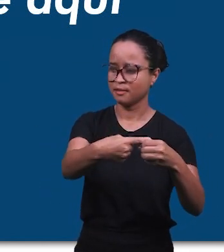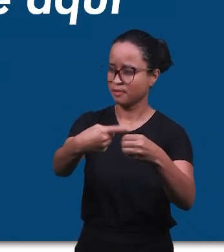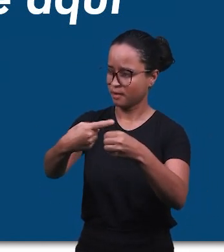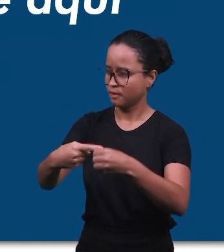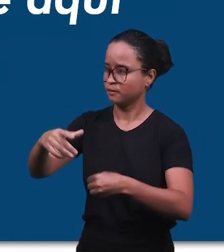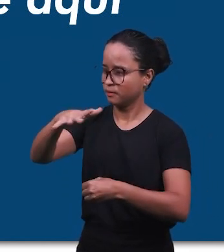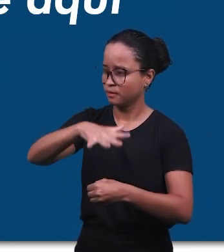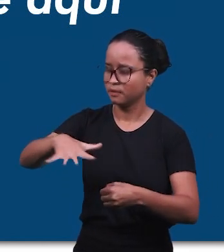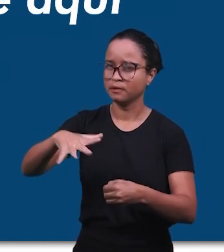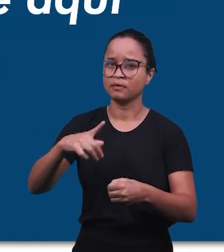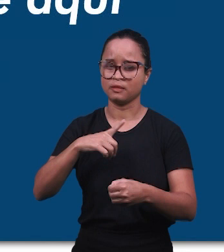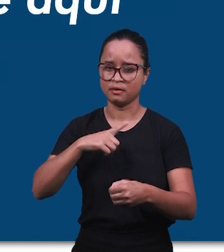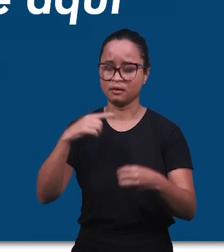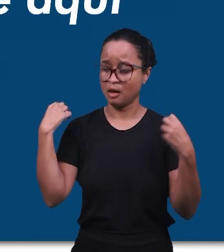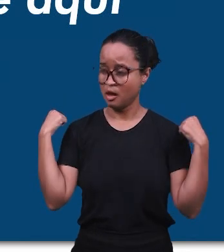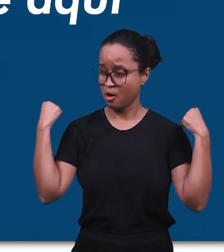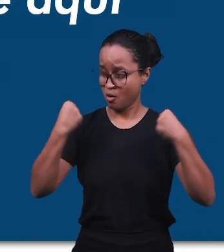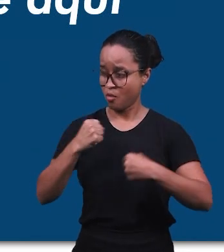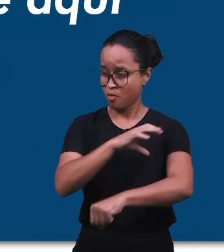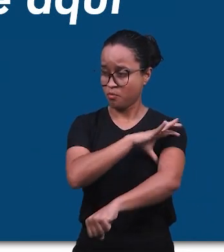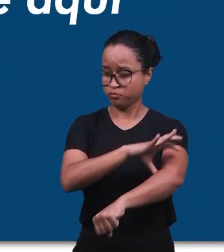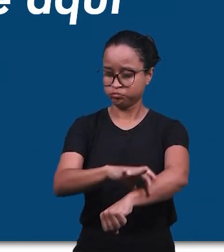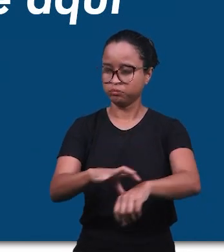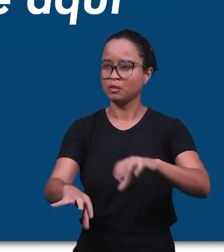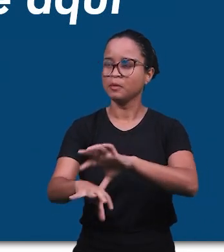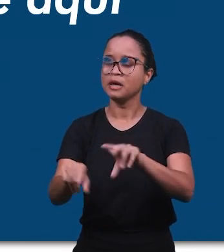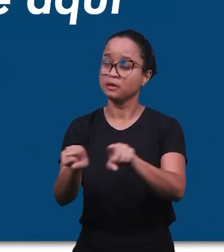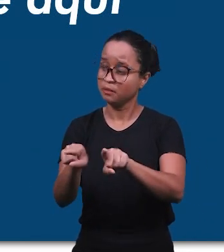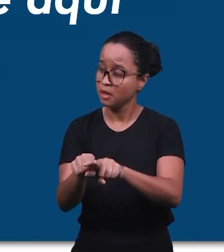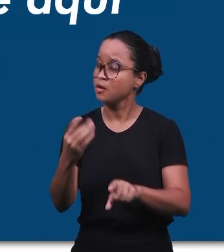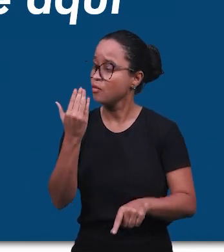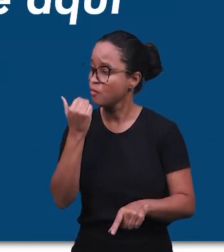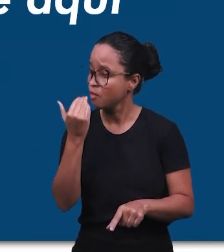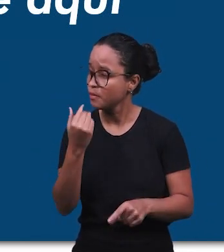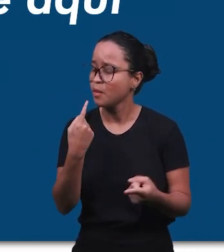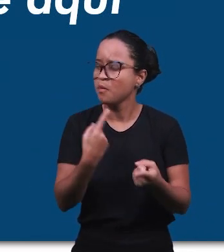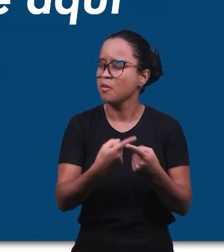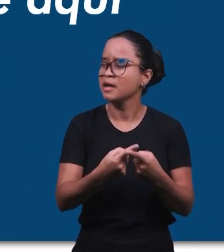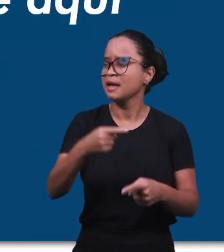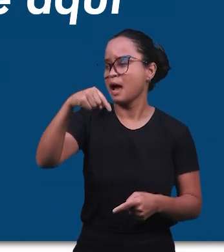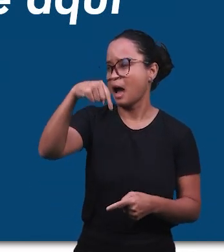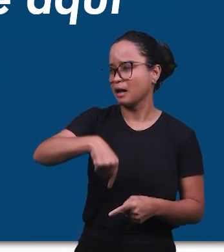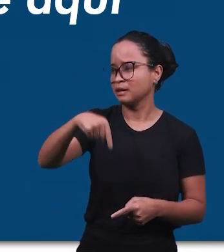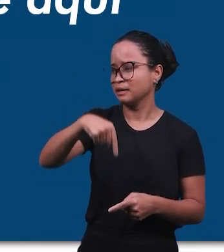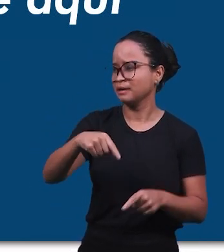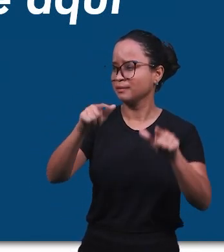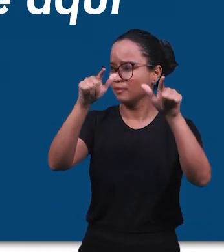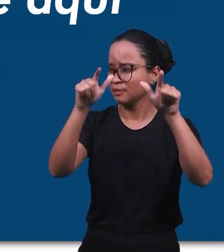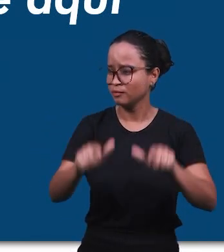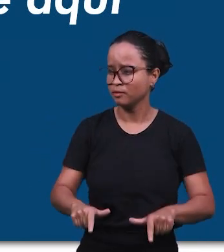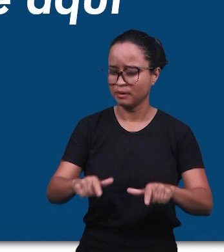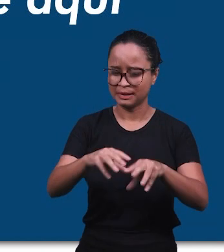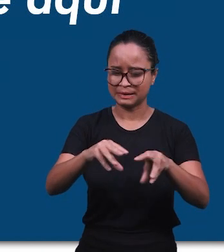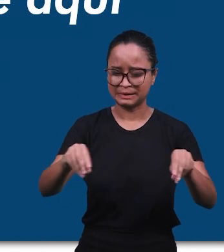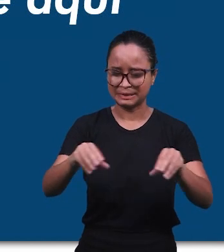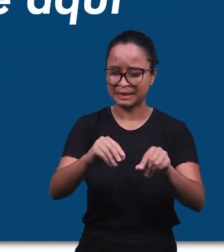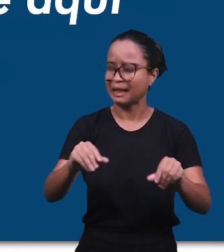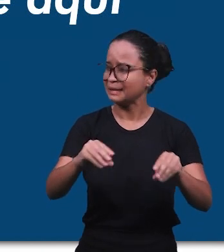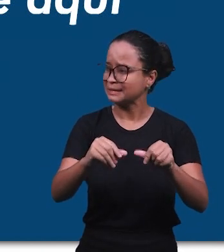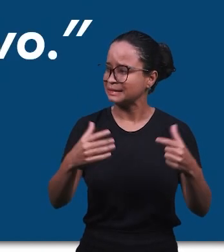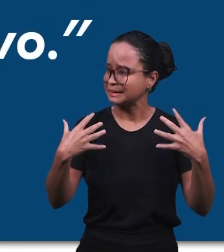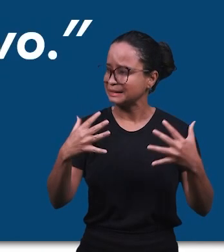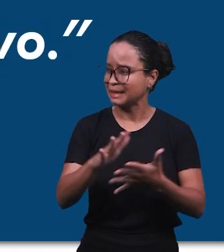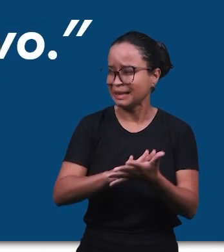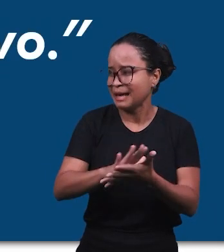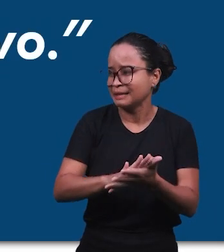redor, se agasalhem e achem que comer, porque aqui estamos em lugar